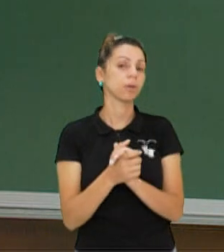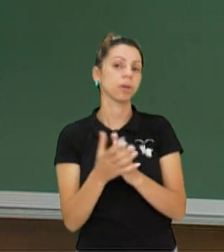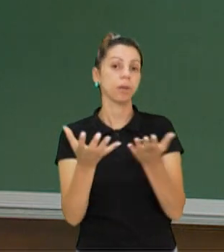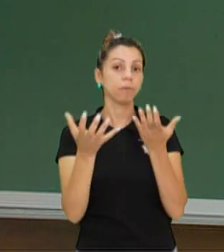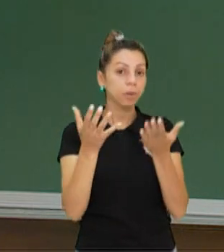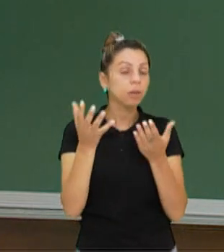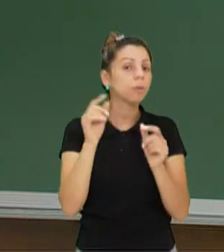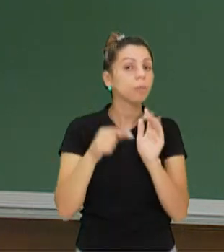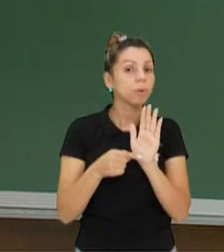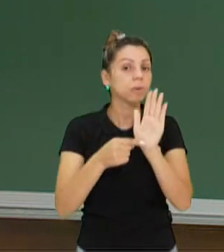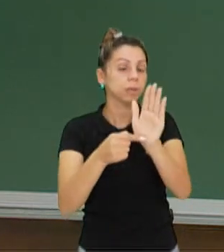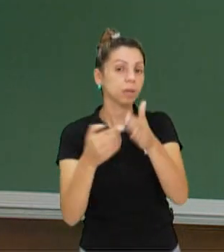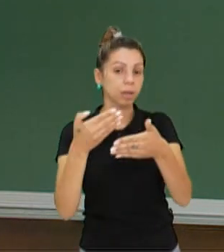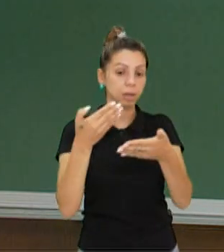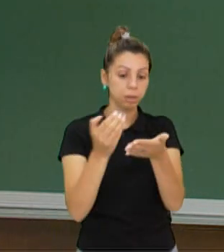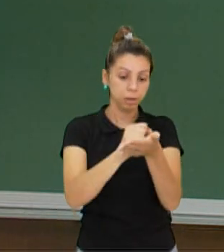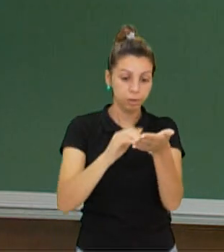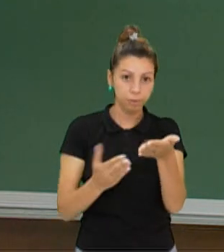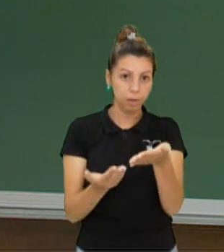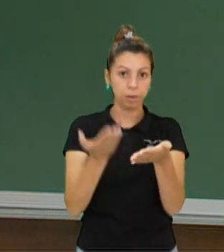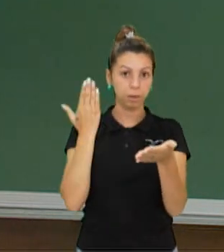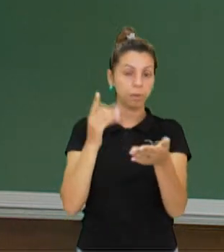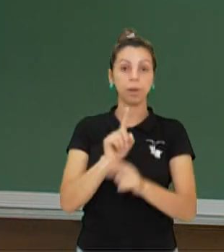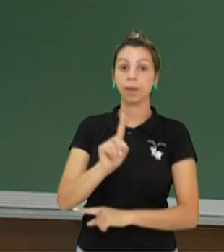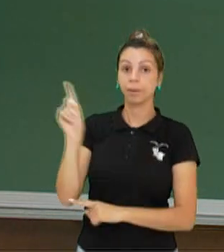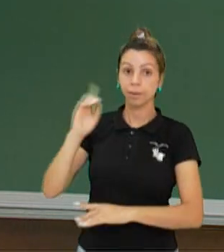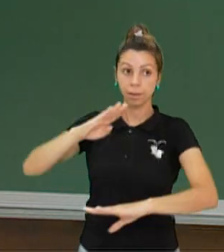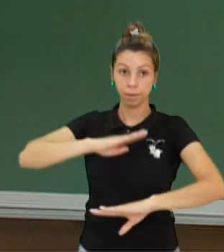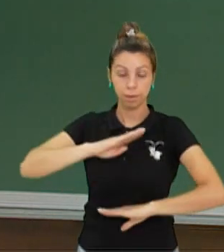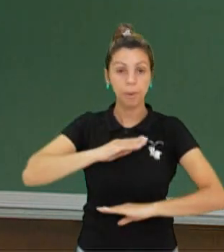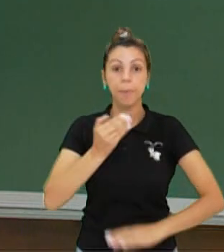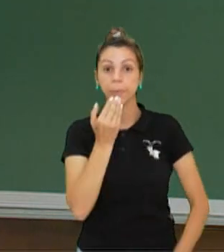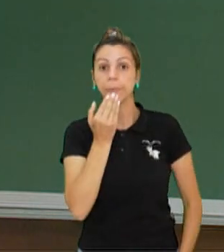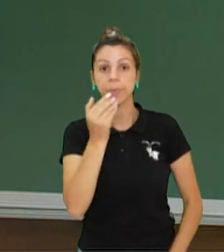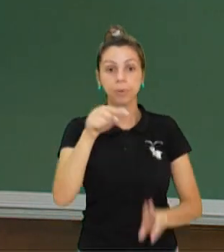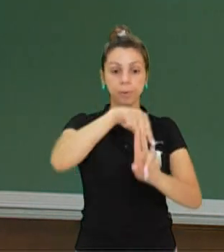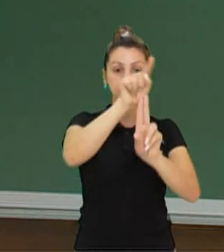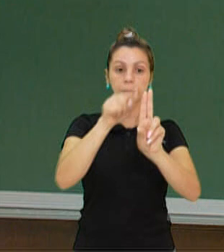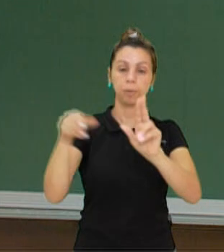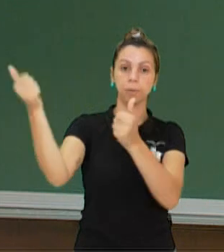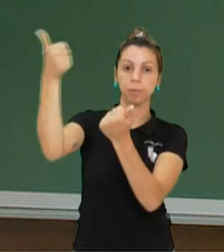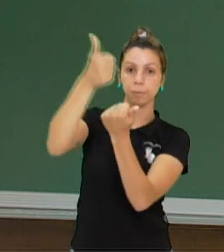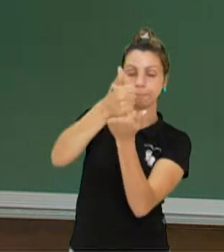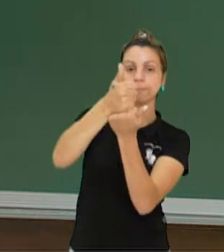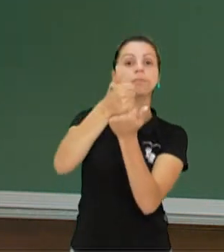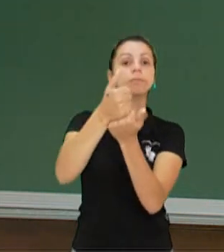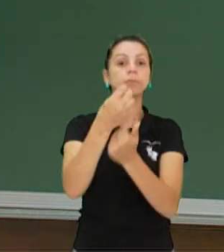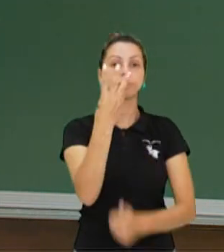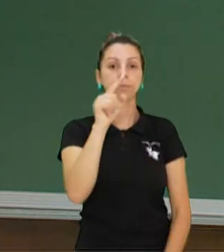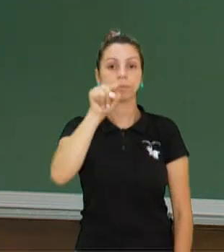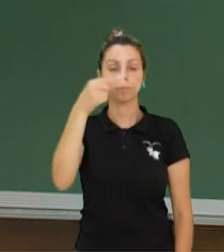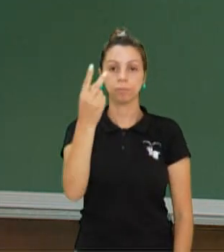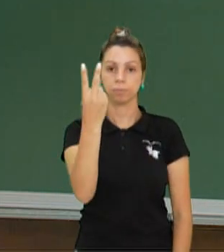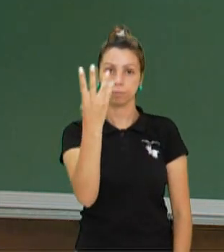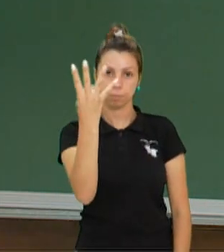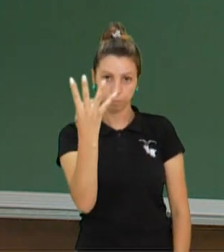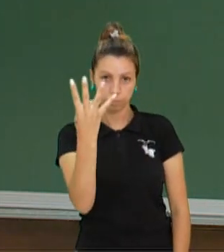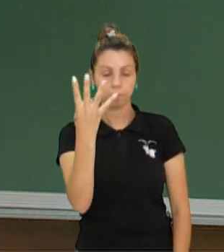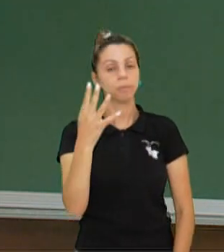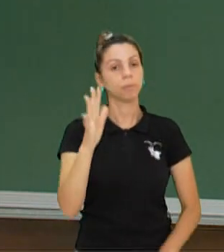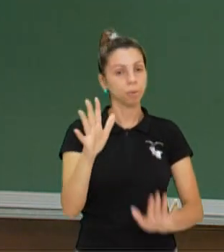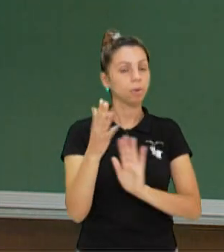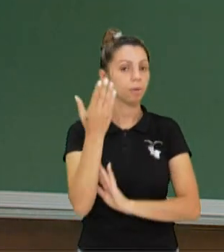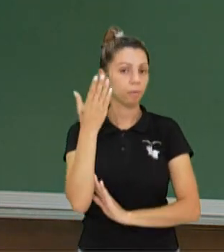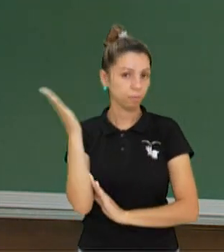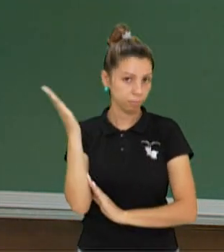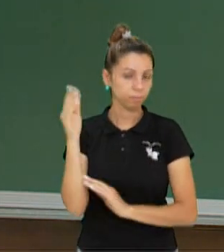da altura do reservatório. Nesse caso aqui, ele já está pedindo para a gente utilizar o π 3,14, né? Então é isso que a gente vai fazer